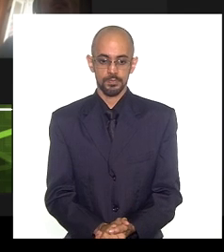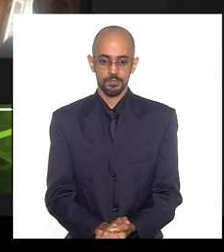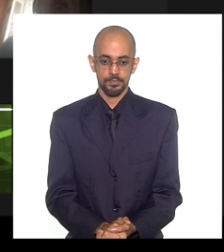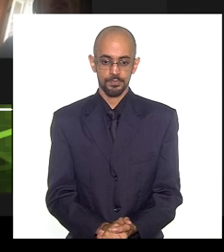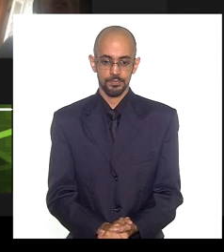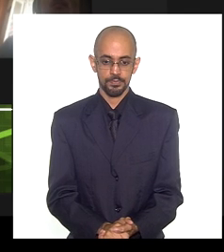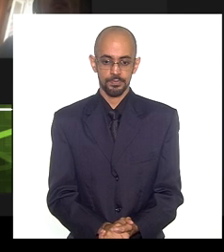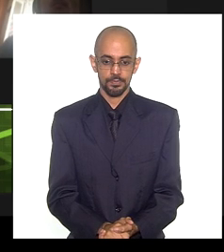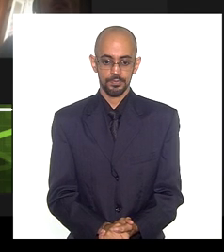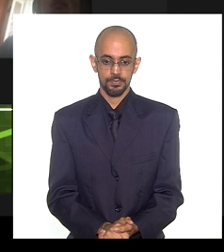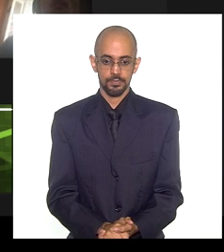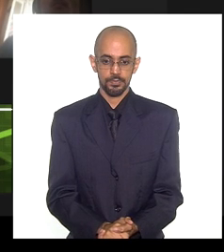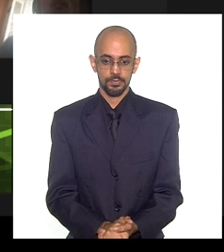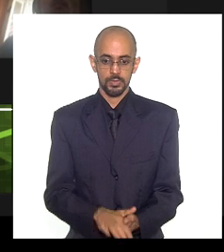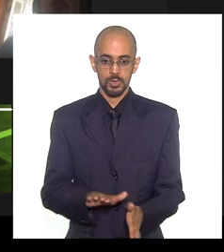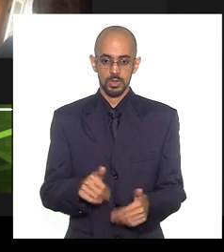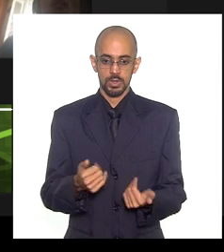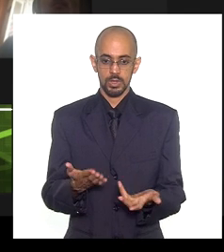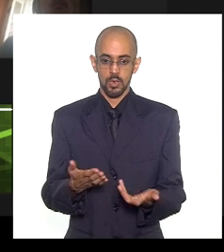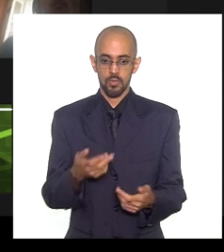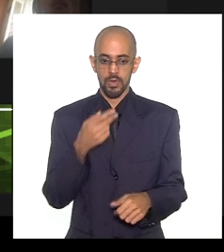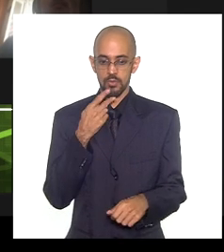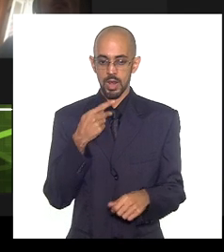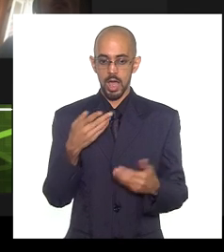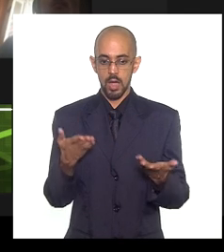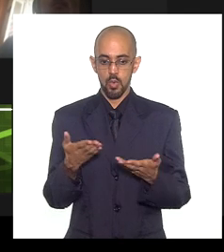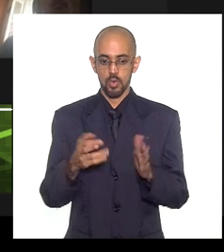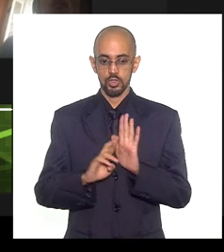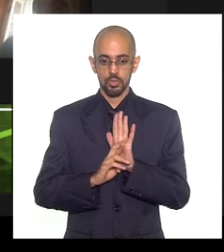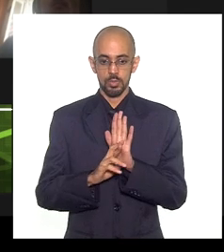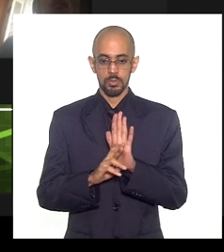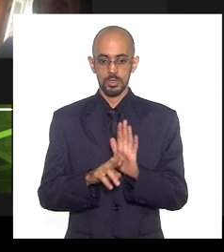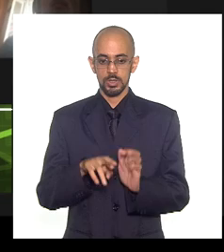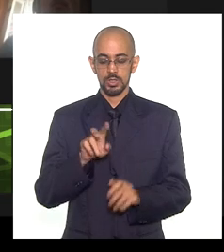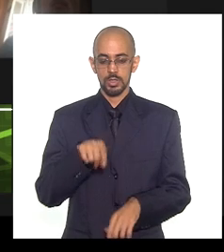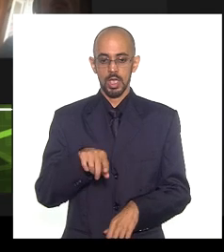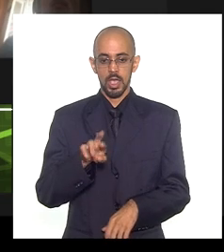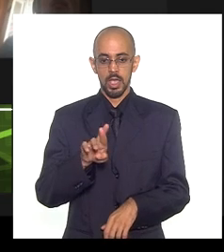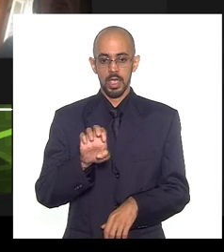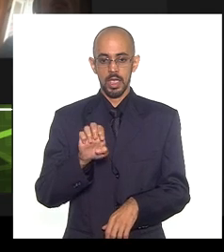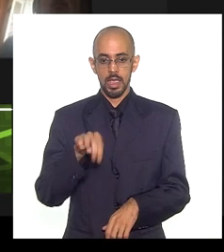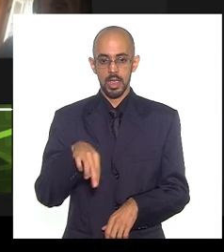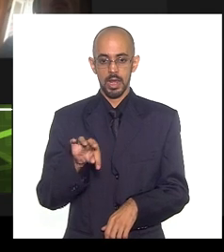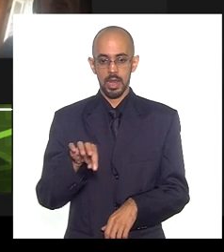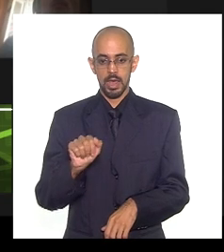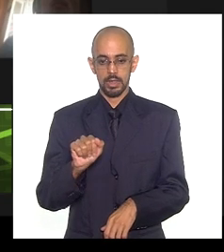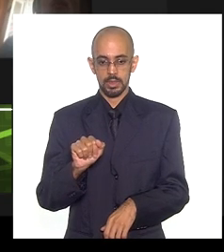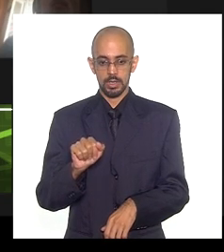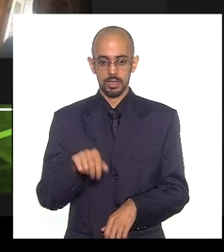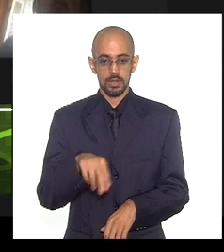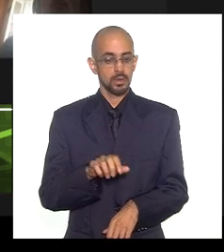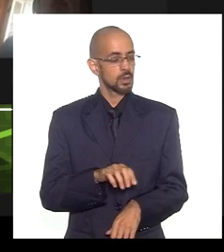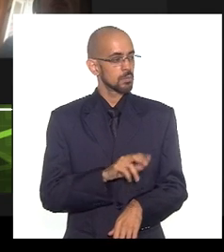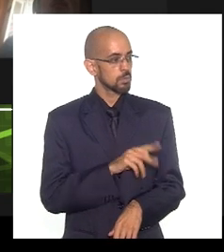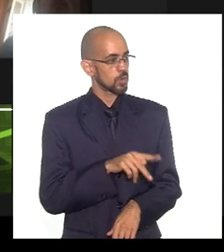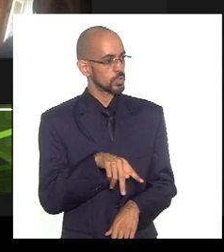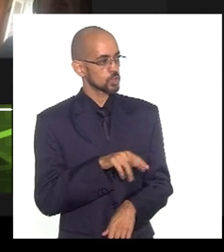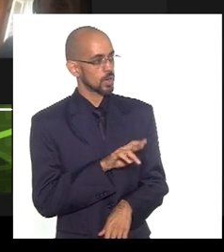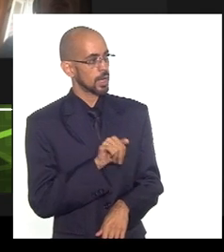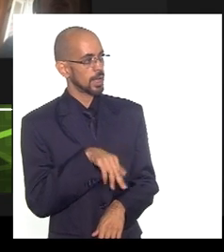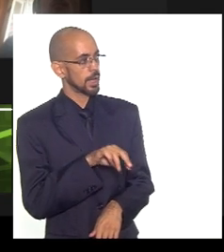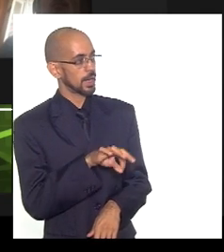valdeck quem vai falar representando a gente hoje é a Renata que está presente aqui na fala também tá bom? perfeitamente professora Renata tem a palavra